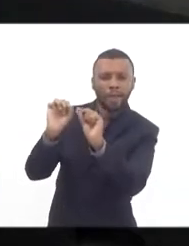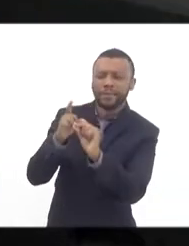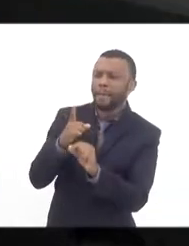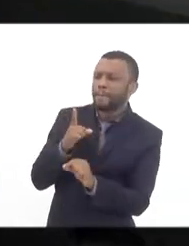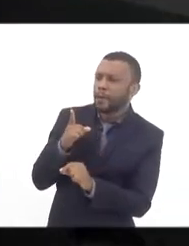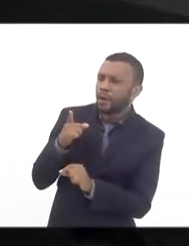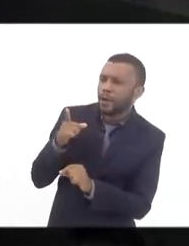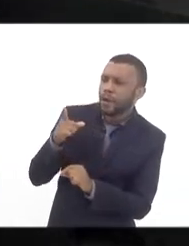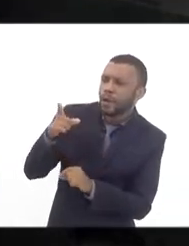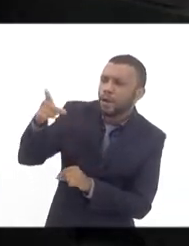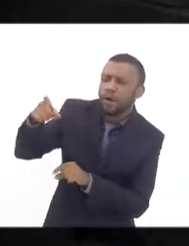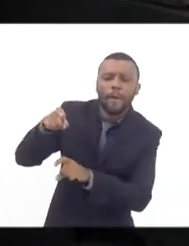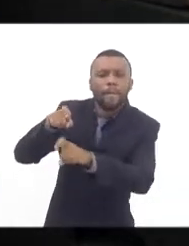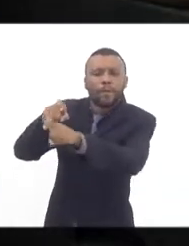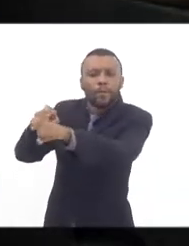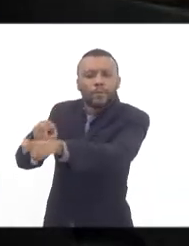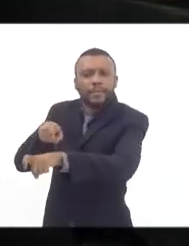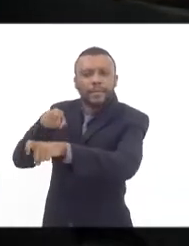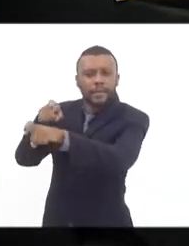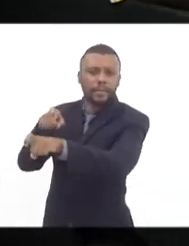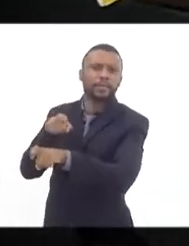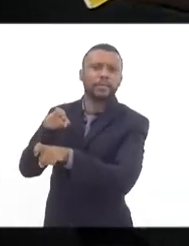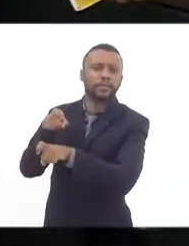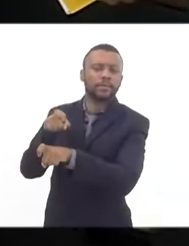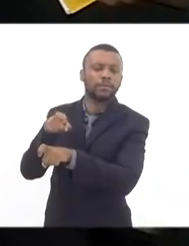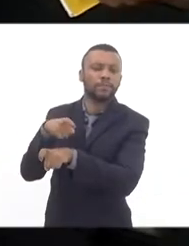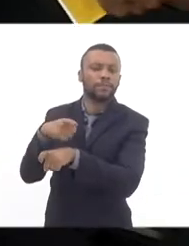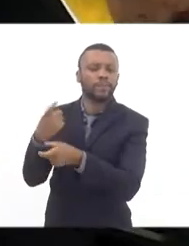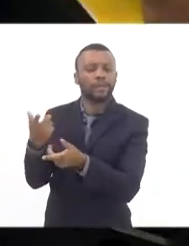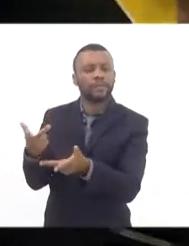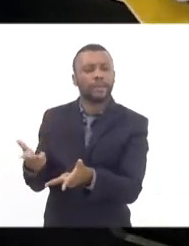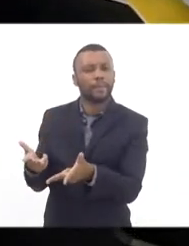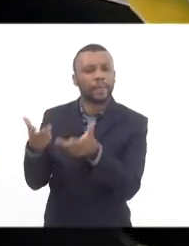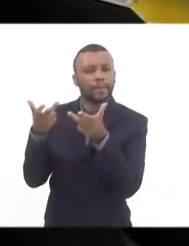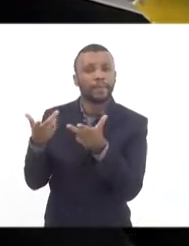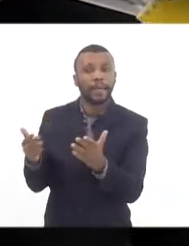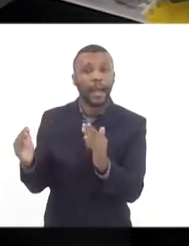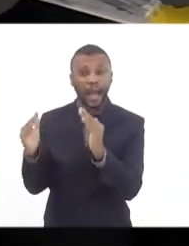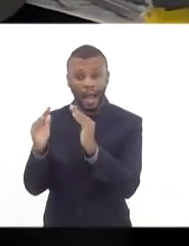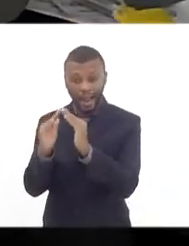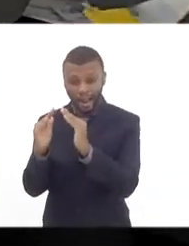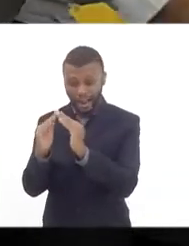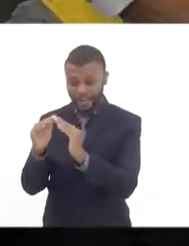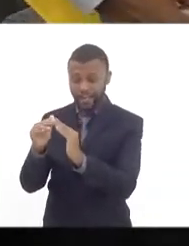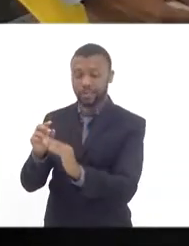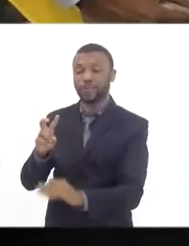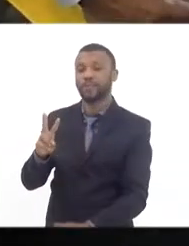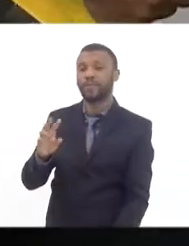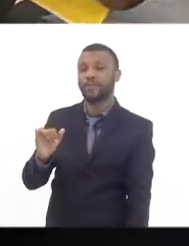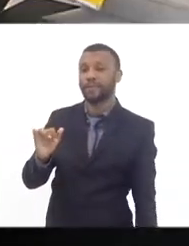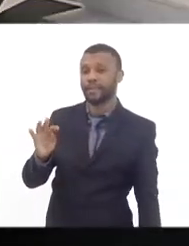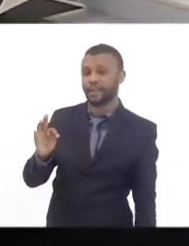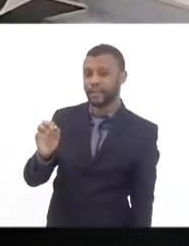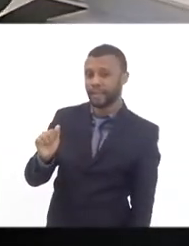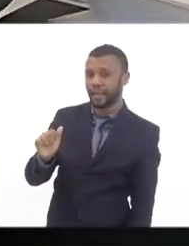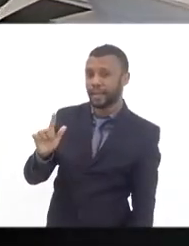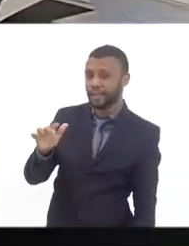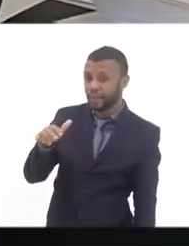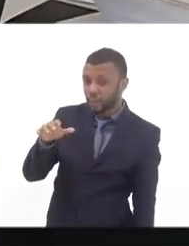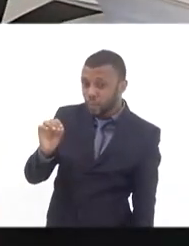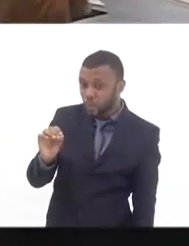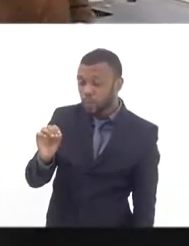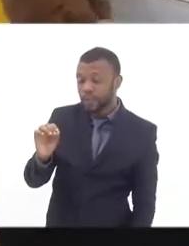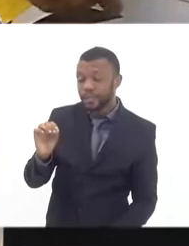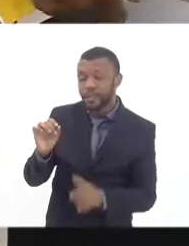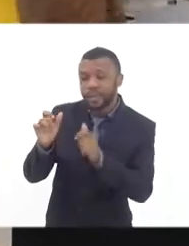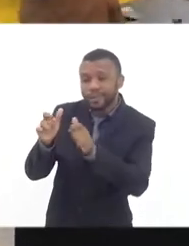sertão. Aí você vê que a casa do Vitalino, né, que não está nem tanto no sertão, mas está